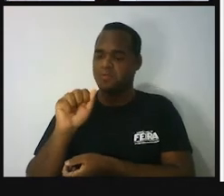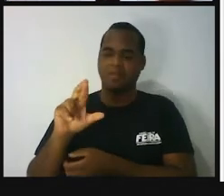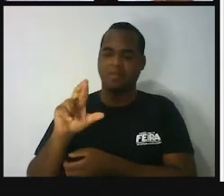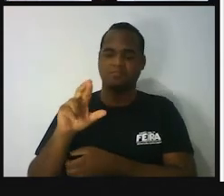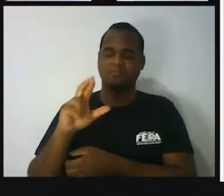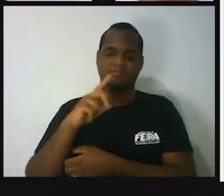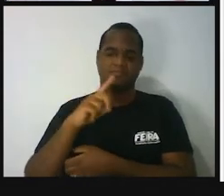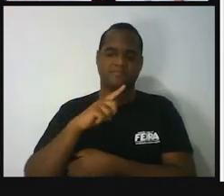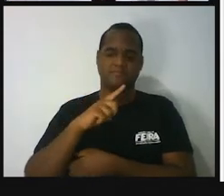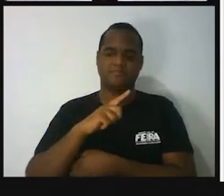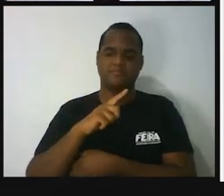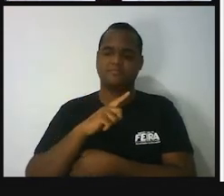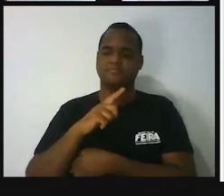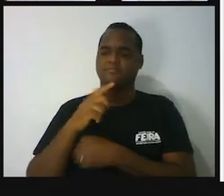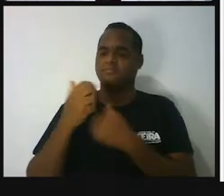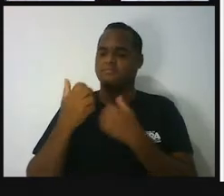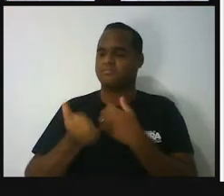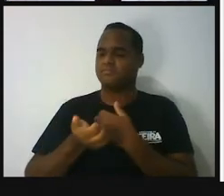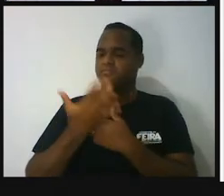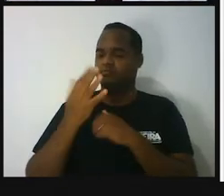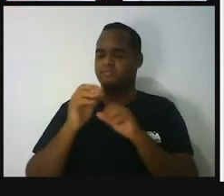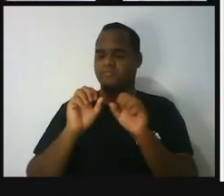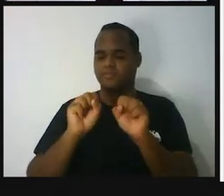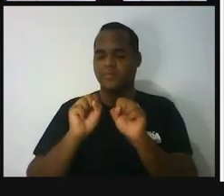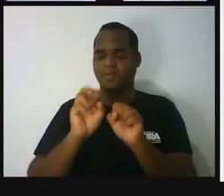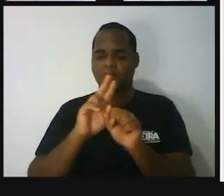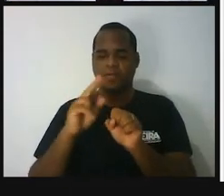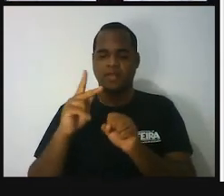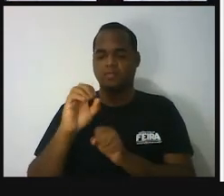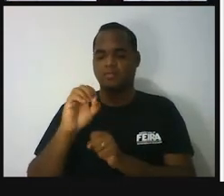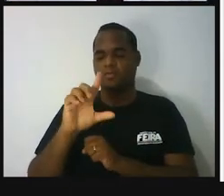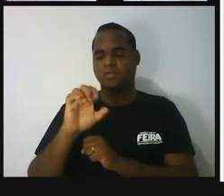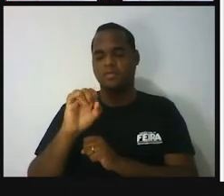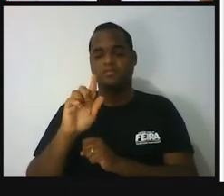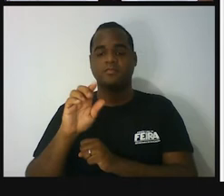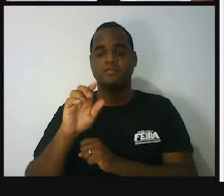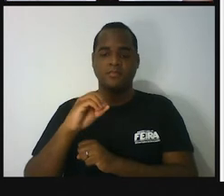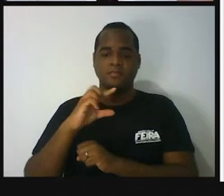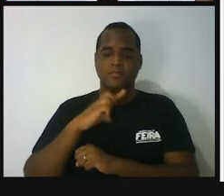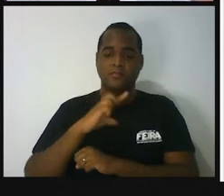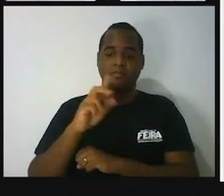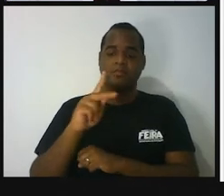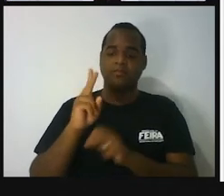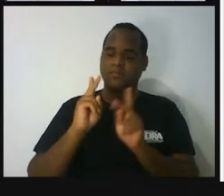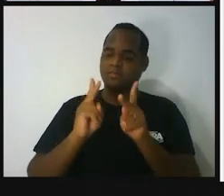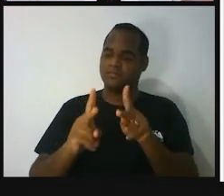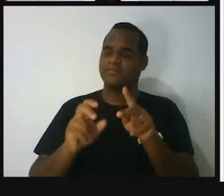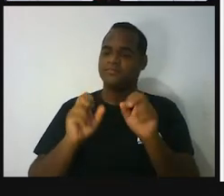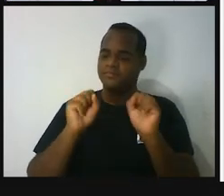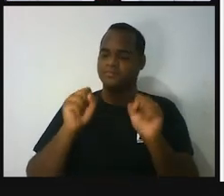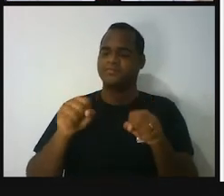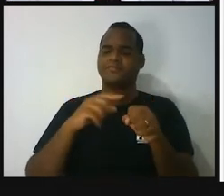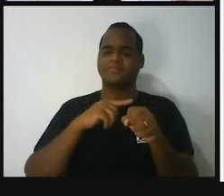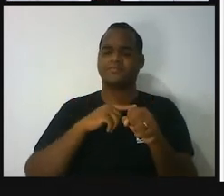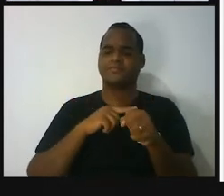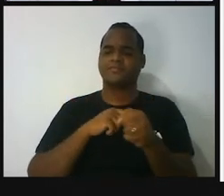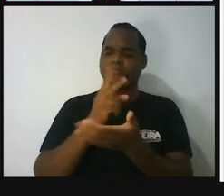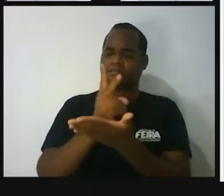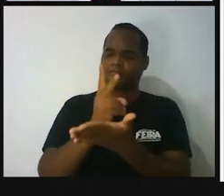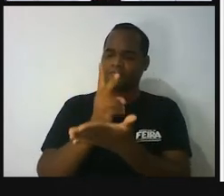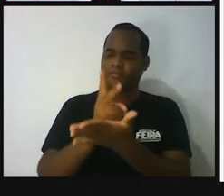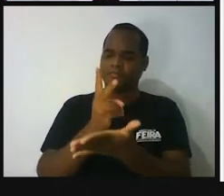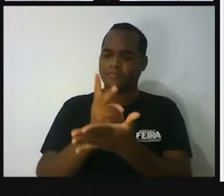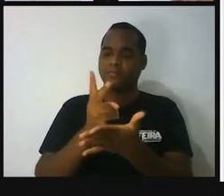E quando é que um polígono ele é regular? Tem que acontecer as duas coisas que aconteceram com